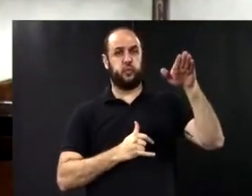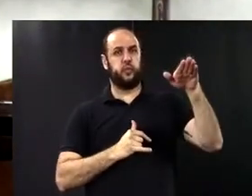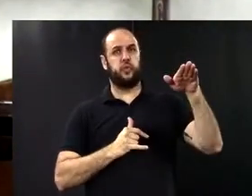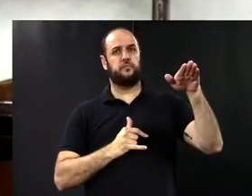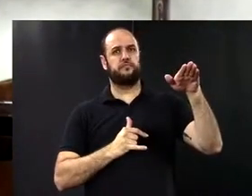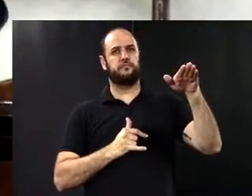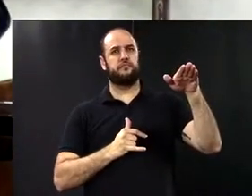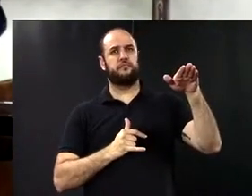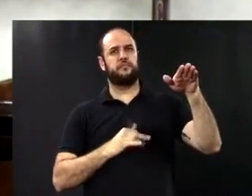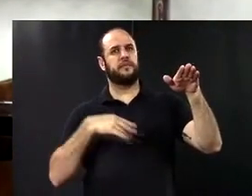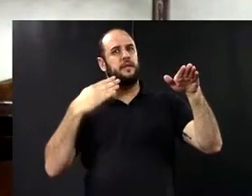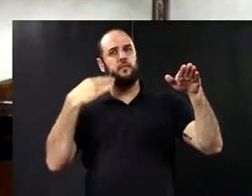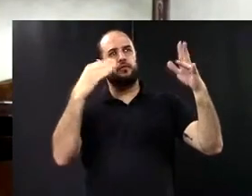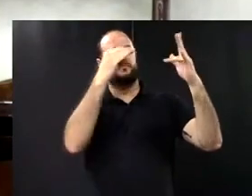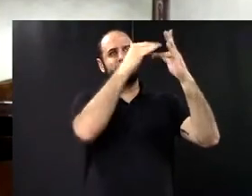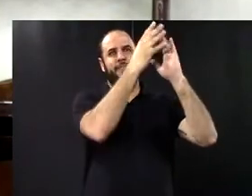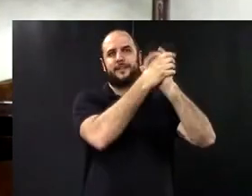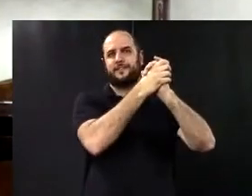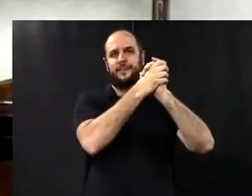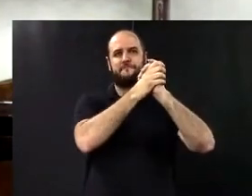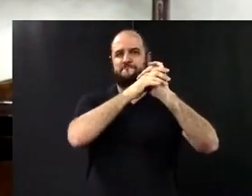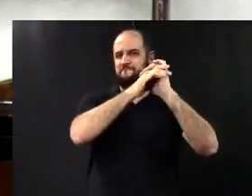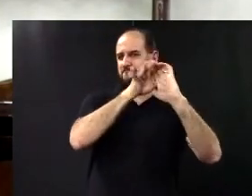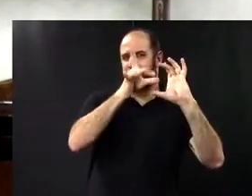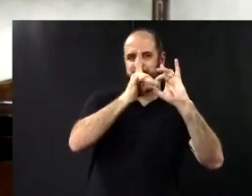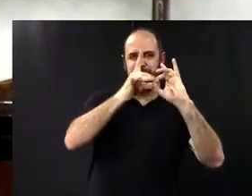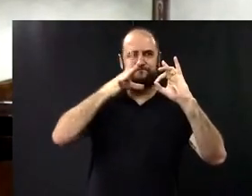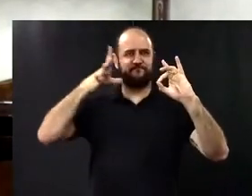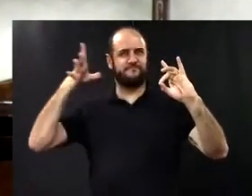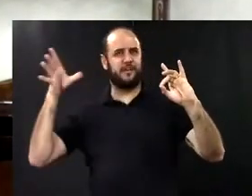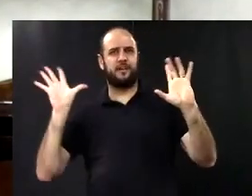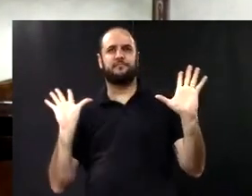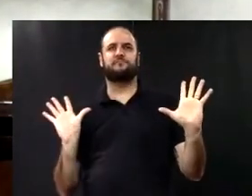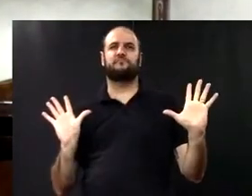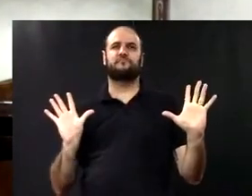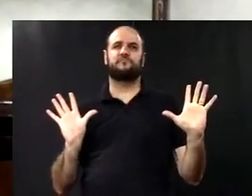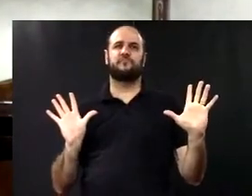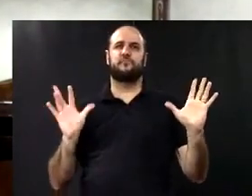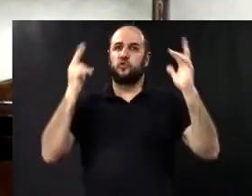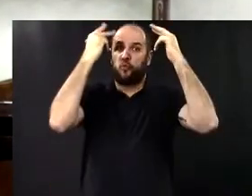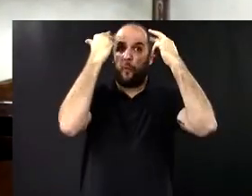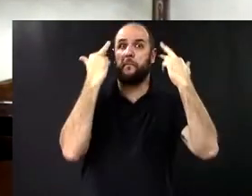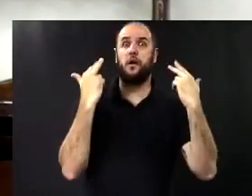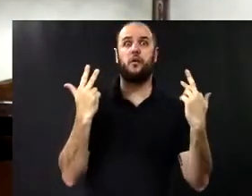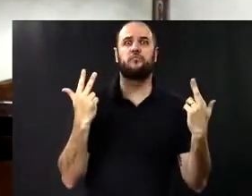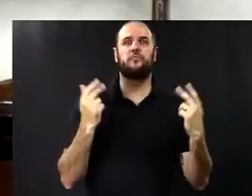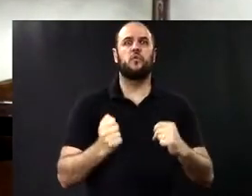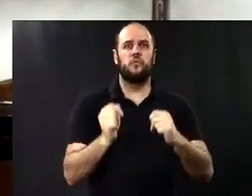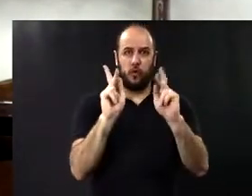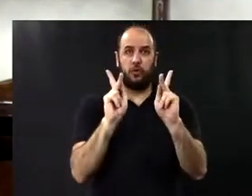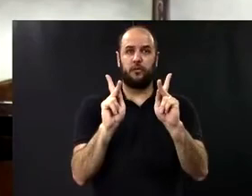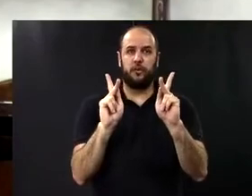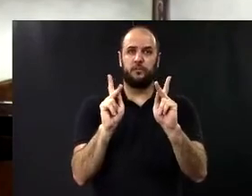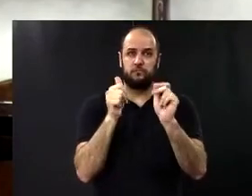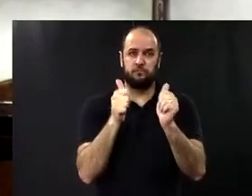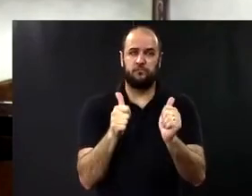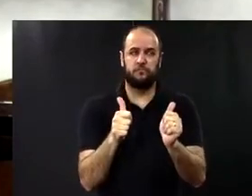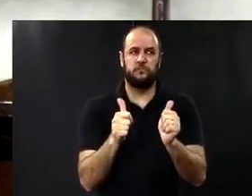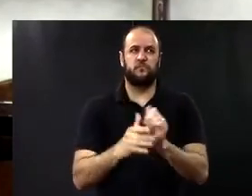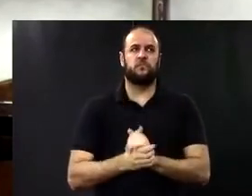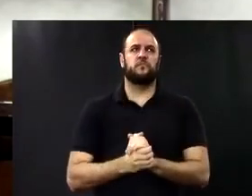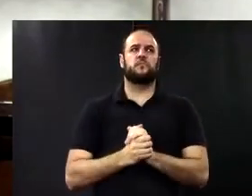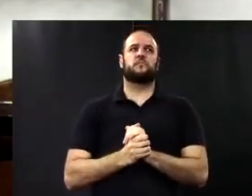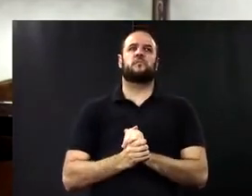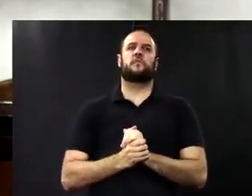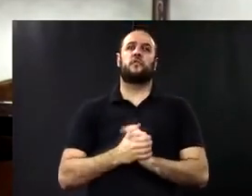vão se casar e vão deixar a casa do pai. E vão deixar de estar sob a liderança do pai para, como líder, ser